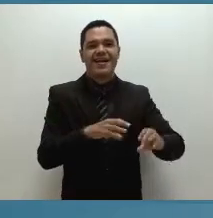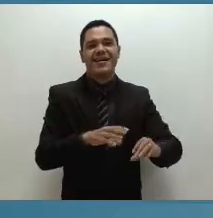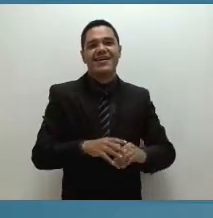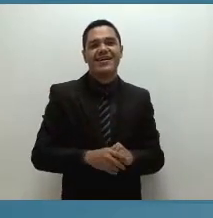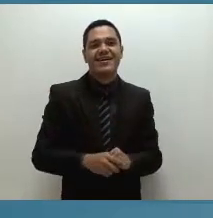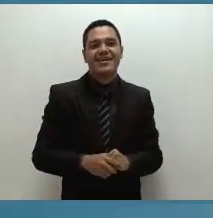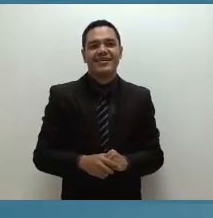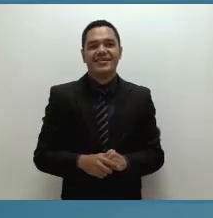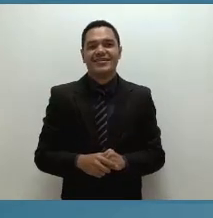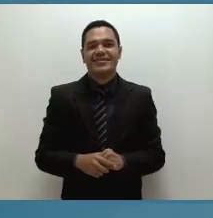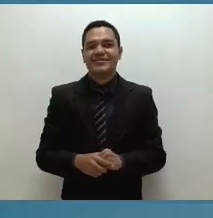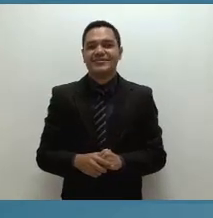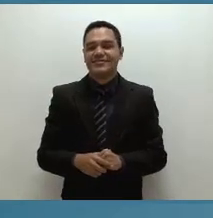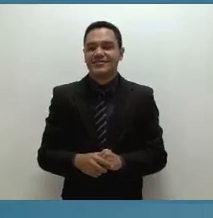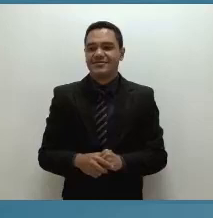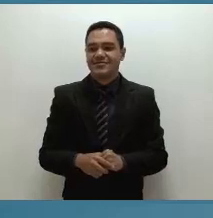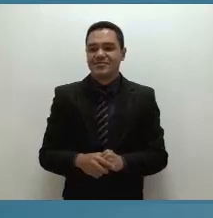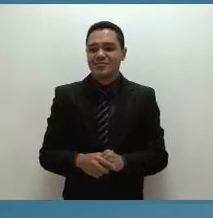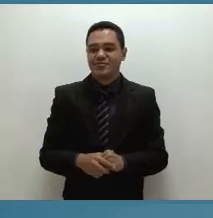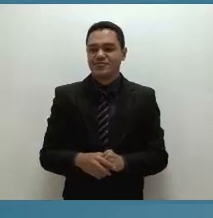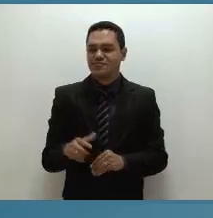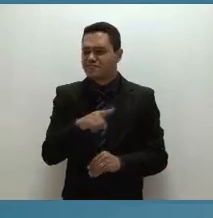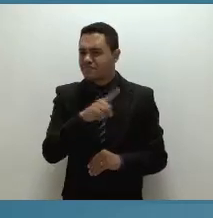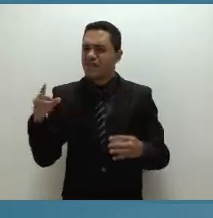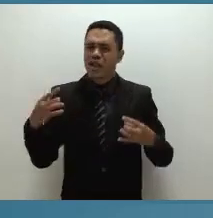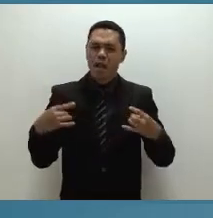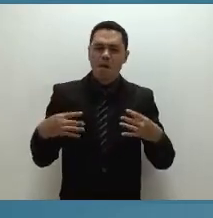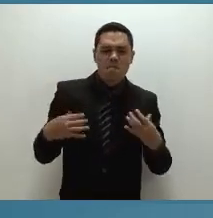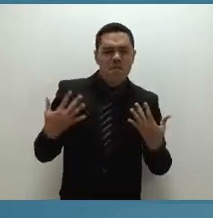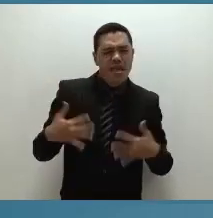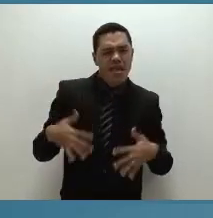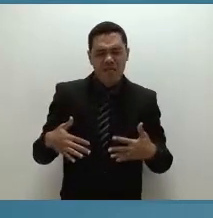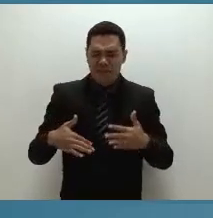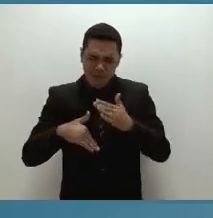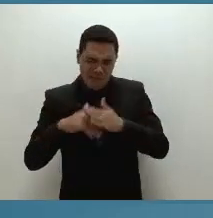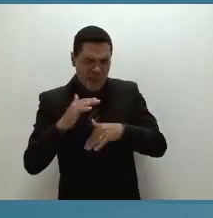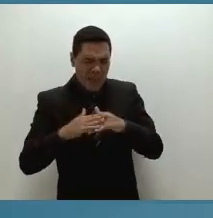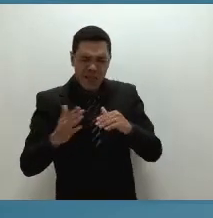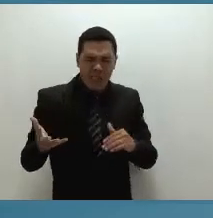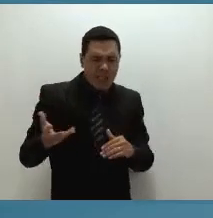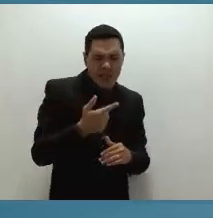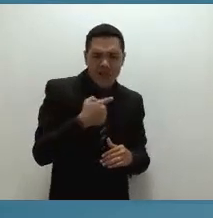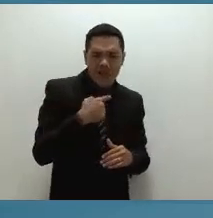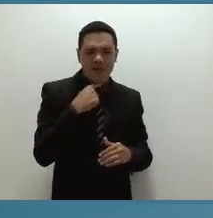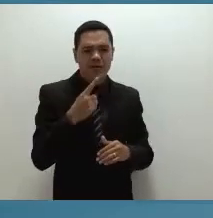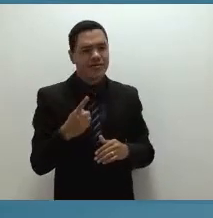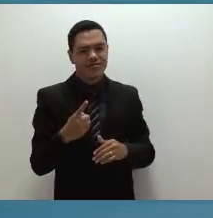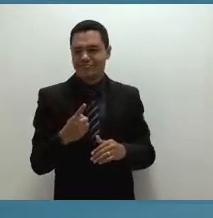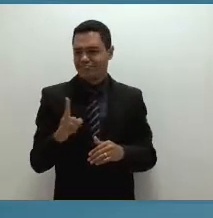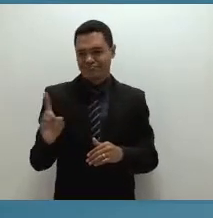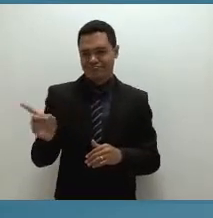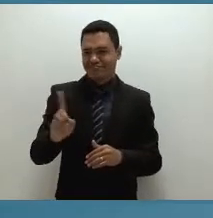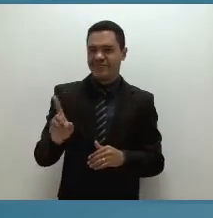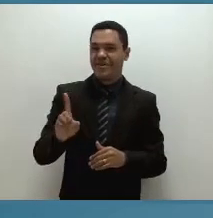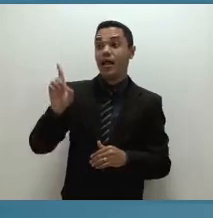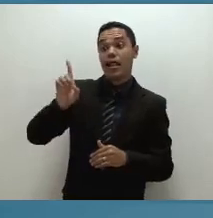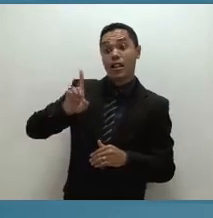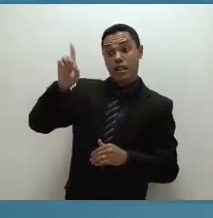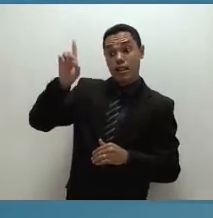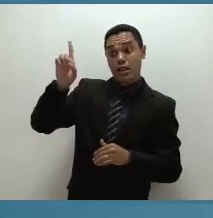Né? E tenha certeza, não tenha receio de dizer assim, eu não sou capacitada, não. Porque o mundo vai me capacitar